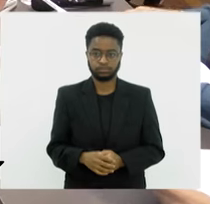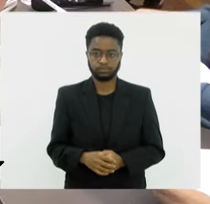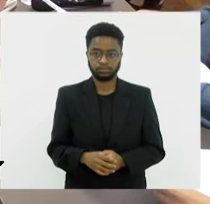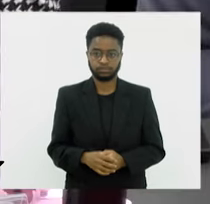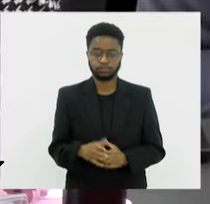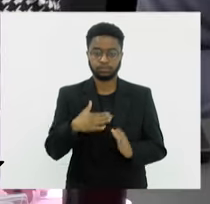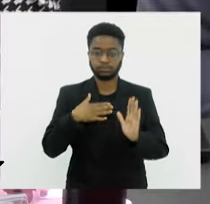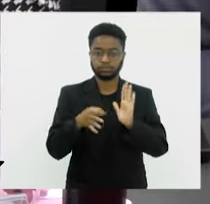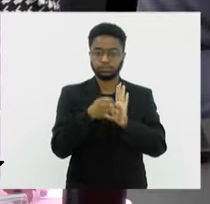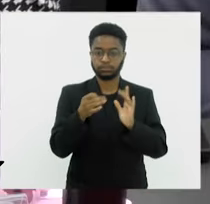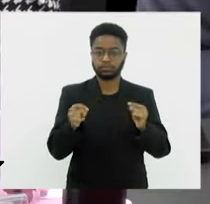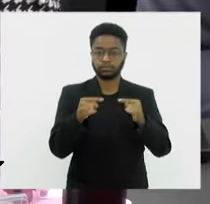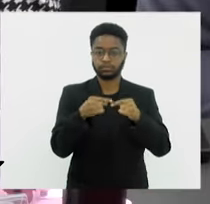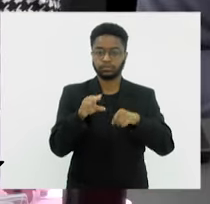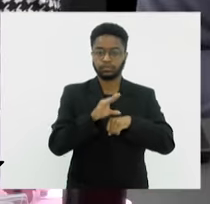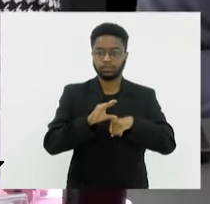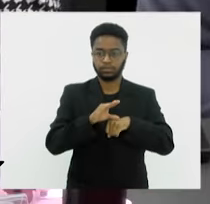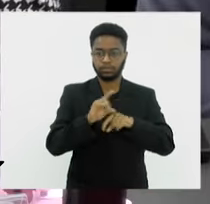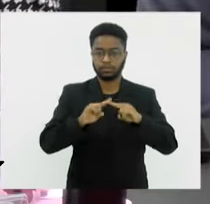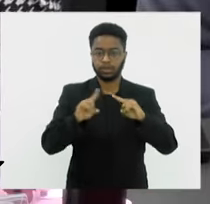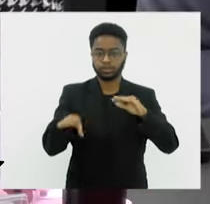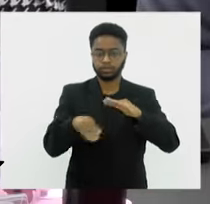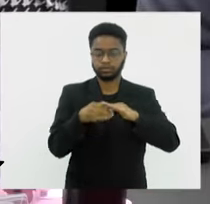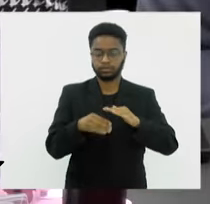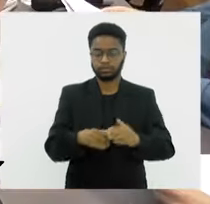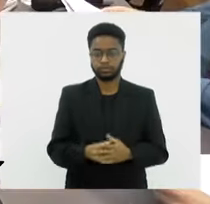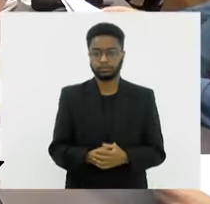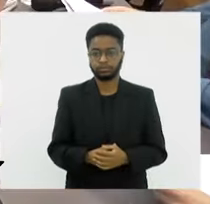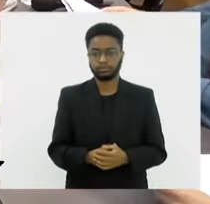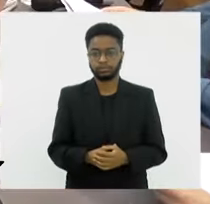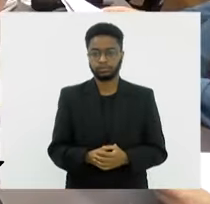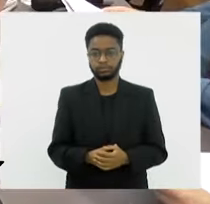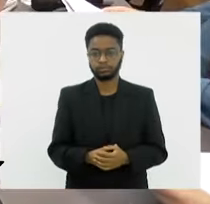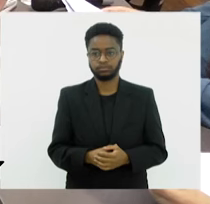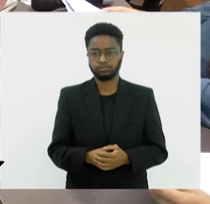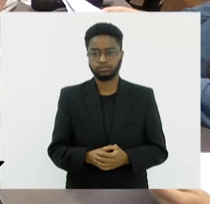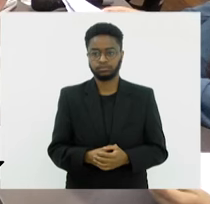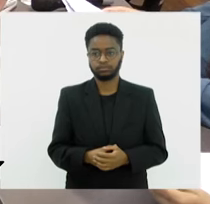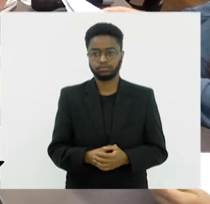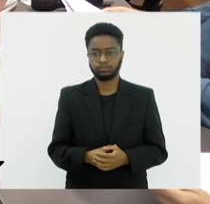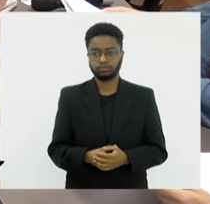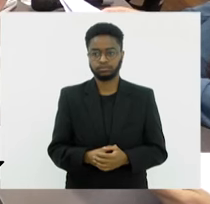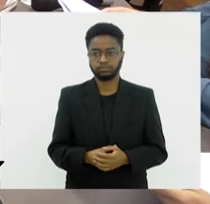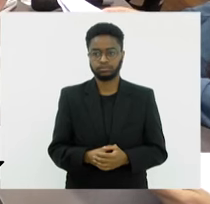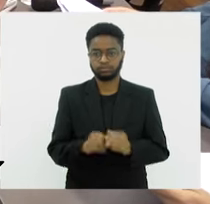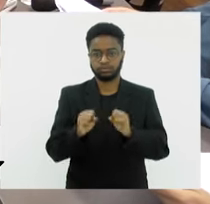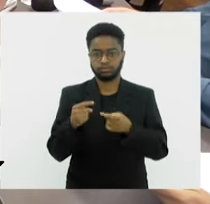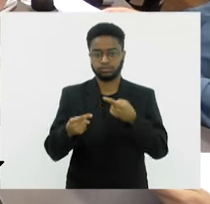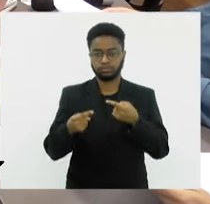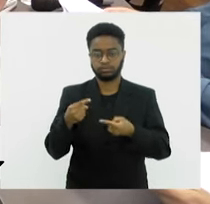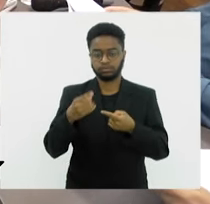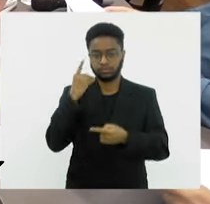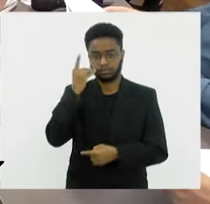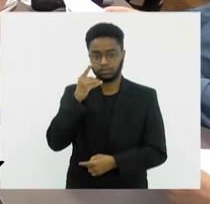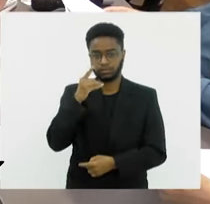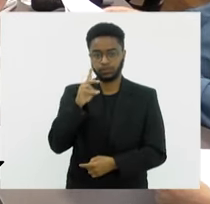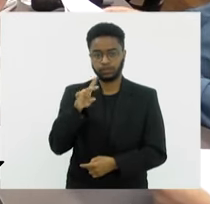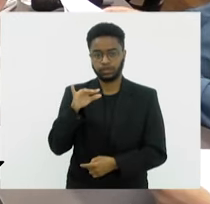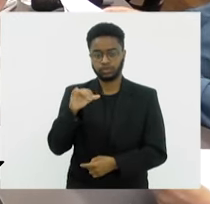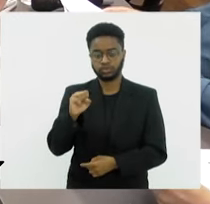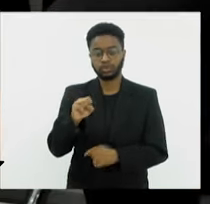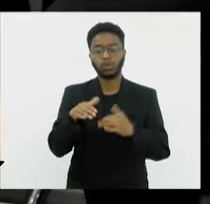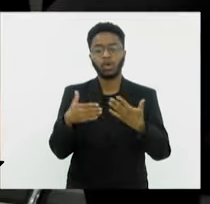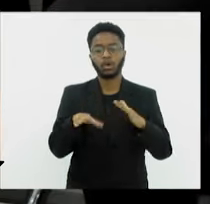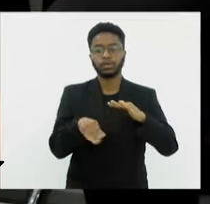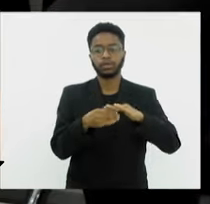Meu parecer é pela constitucionalidade com emendas. Deputado. Em discussão, deputado Vinícius Cozzolino. Quais as